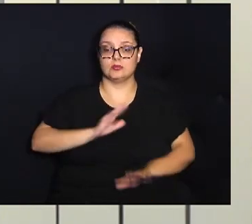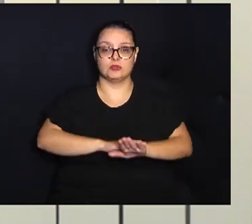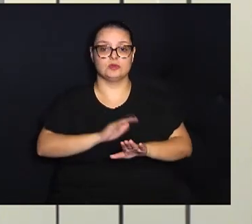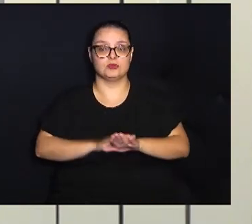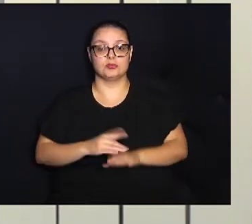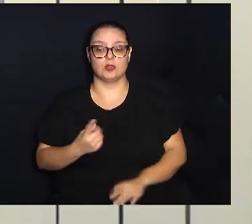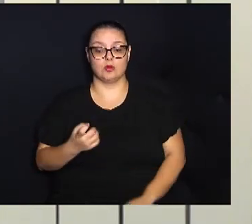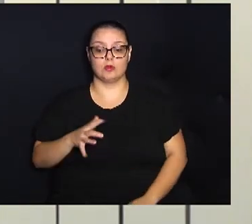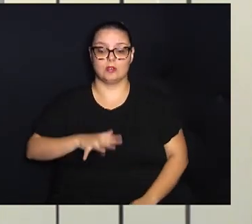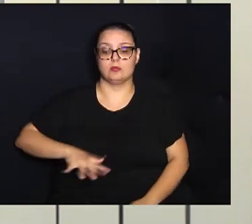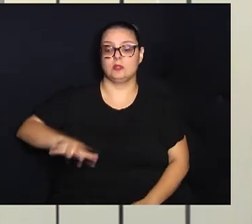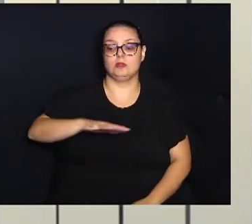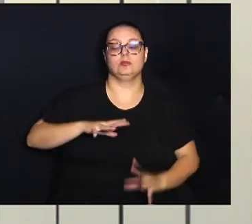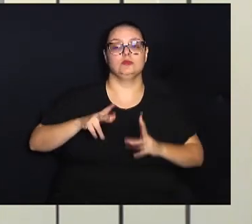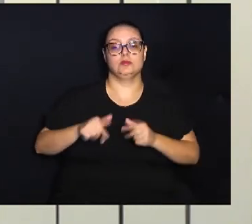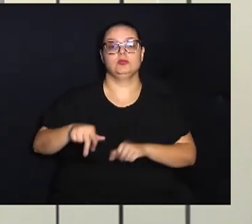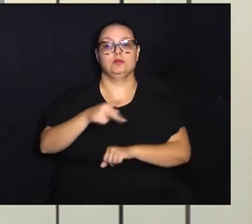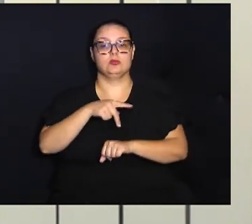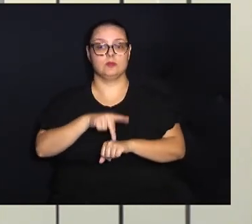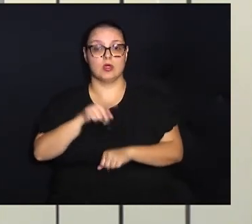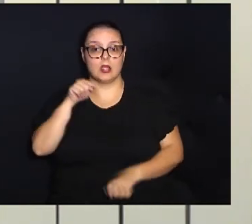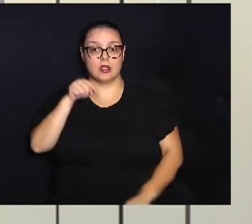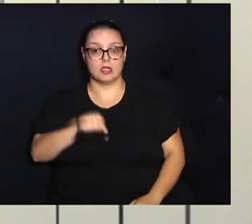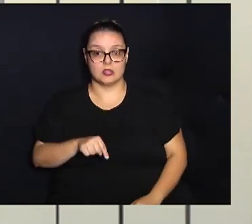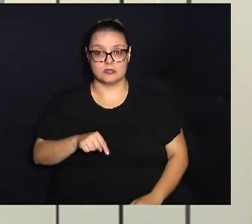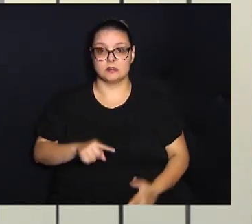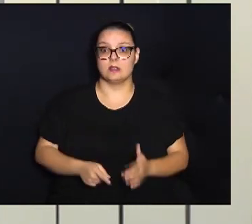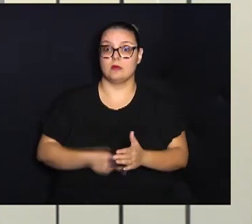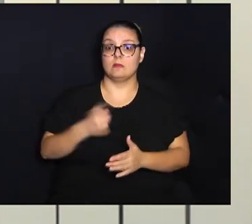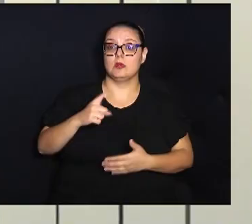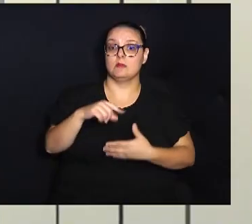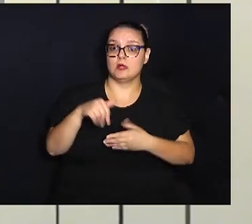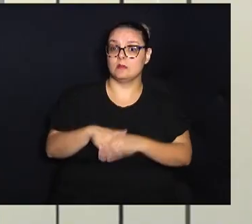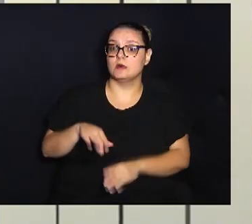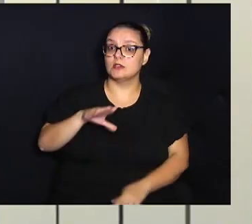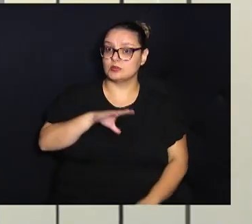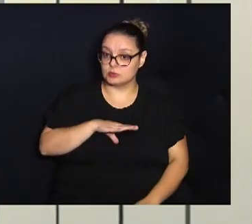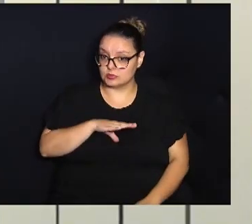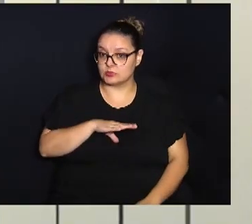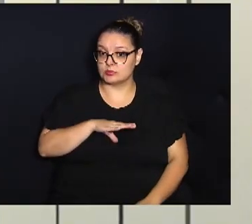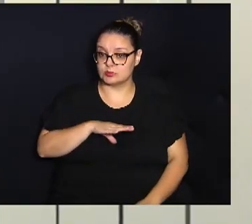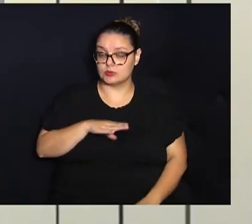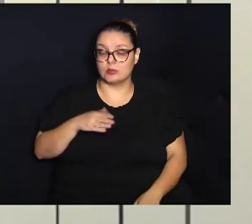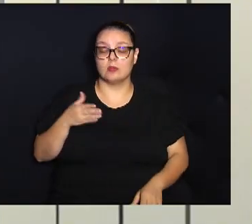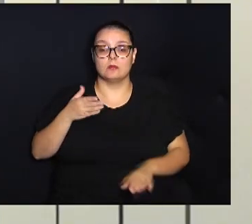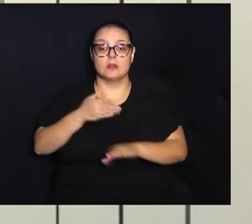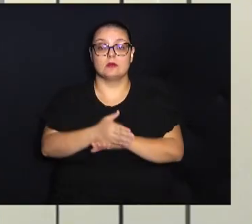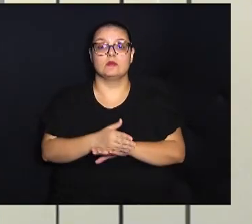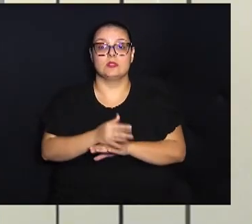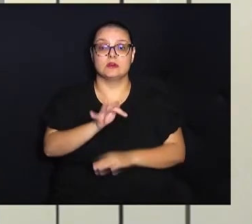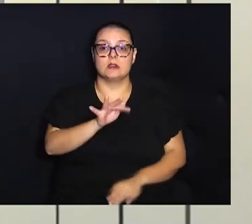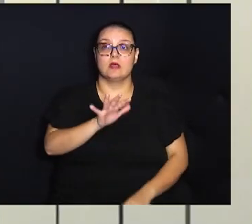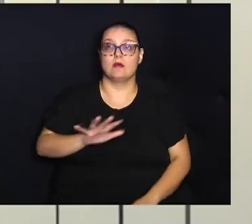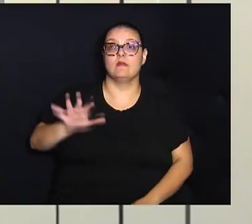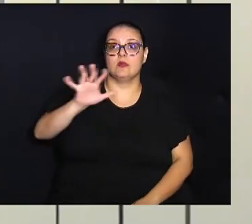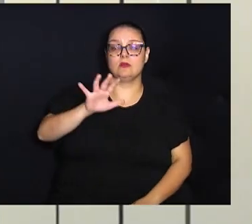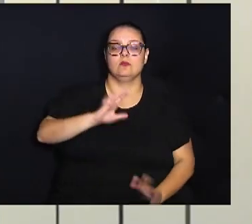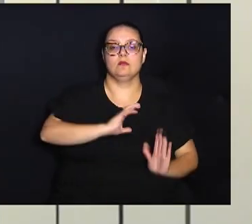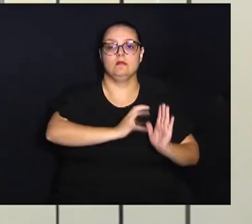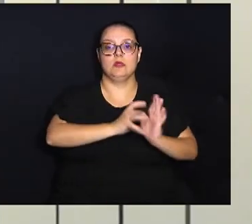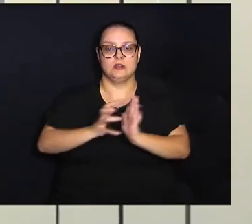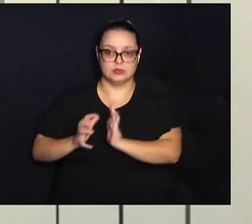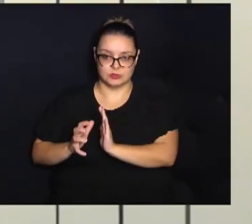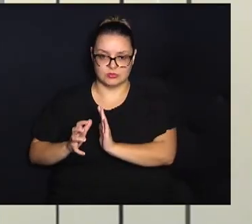unificada em todo o país. Esta será a primeira eleição municipal com a participação das federações partidárias.